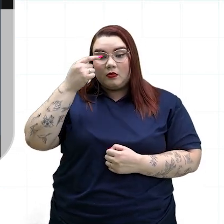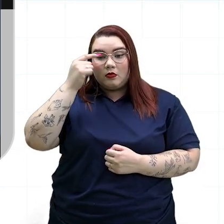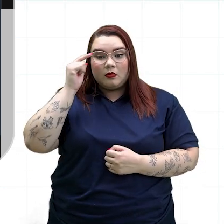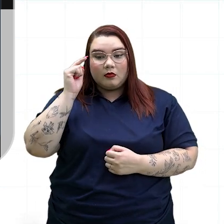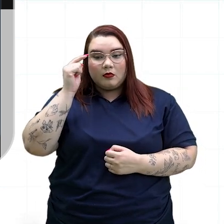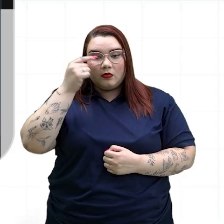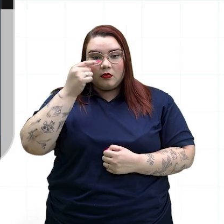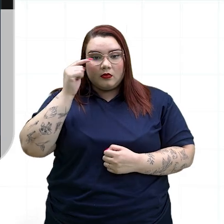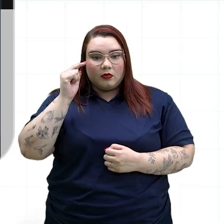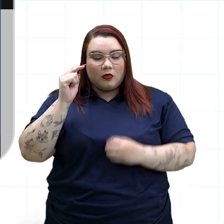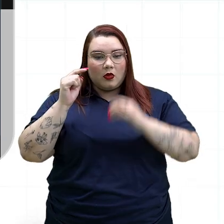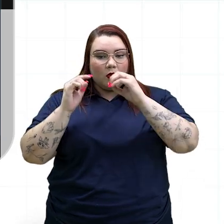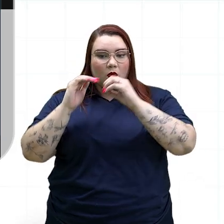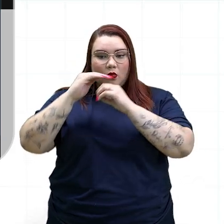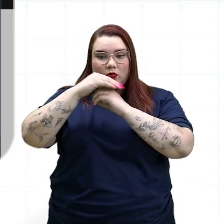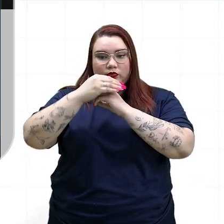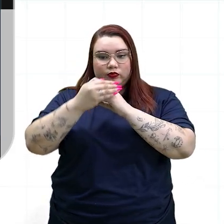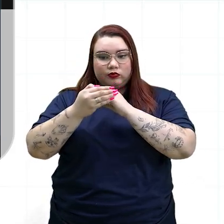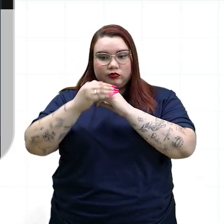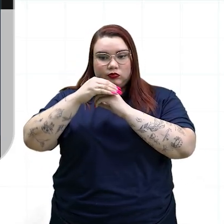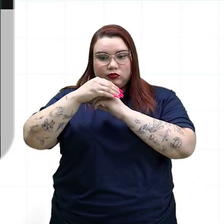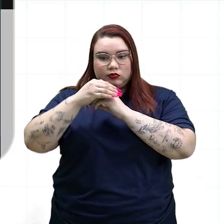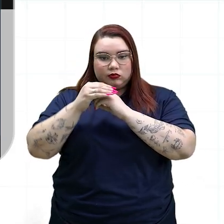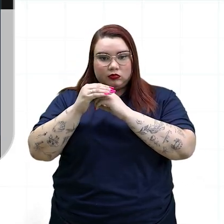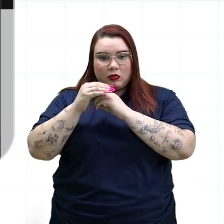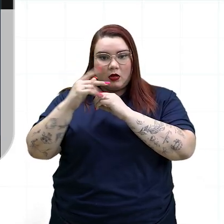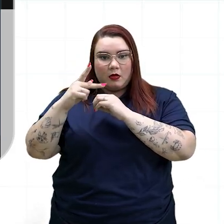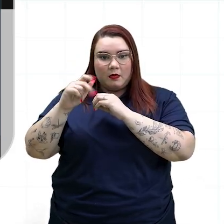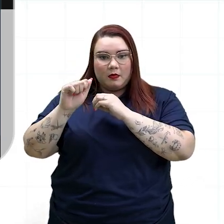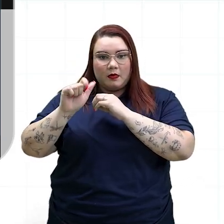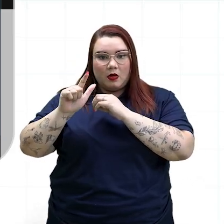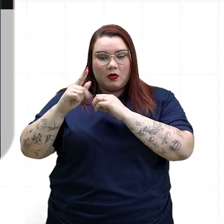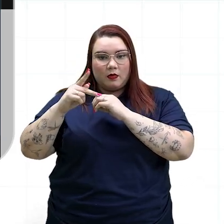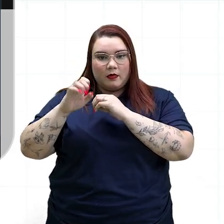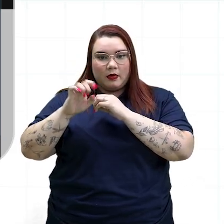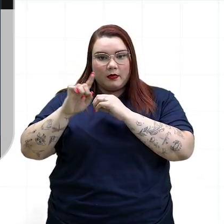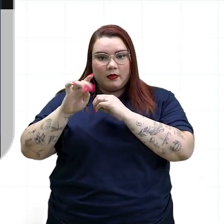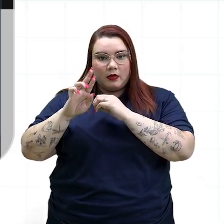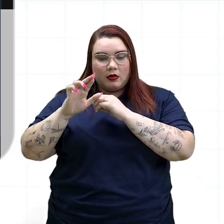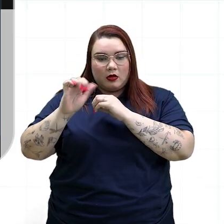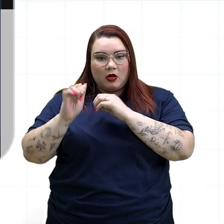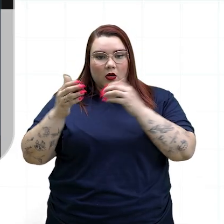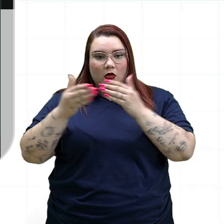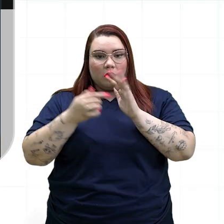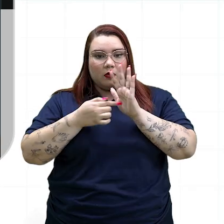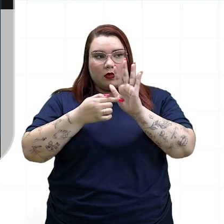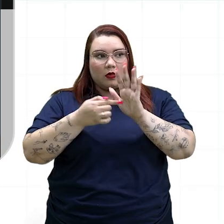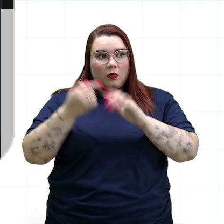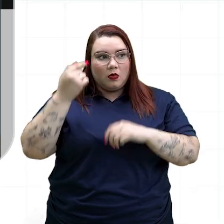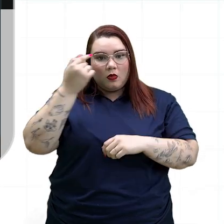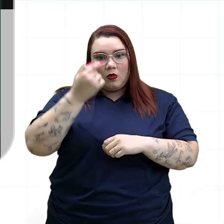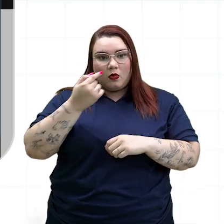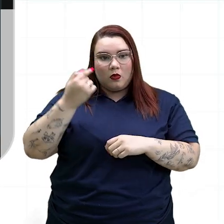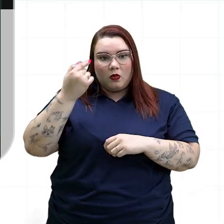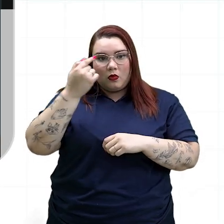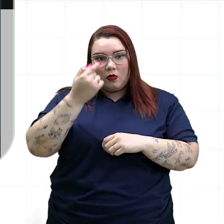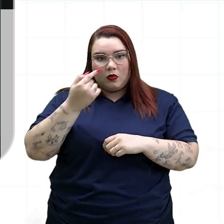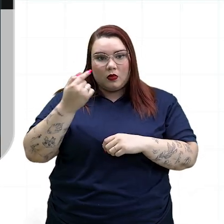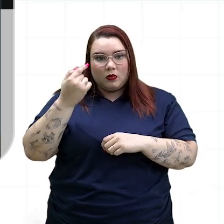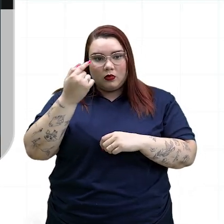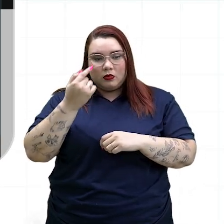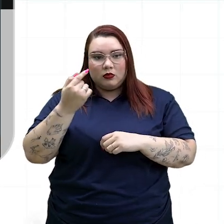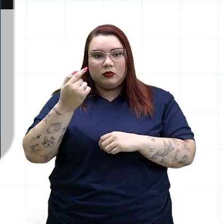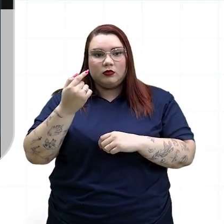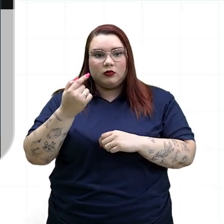você percebe aqui, e agora nós vamos ter o olho. E esse olho envolvido aí